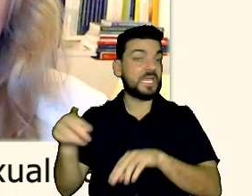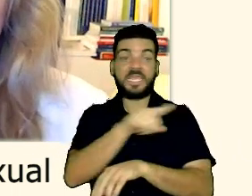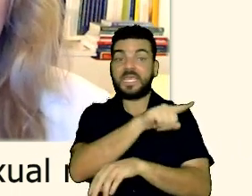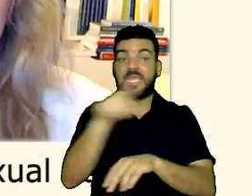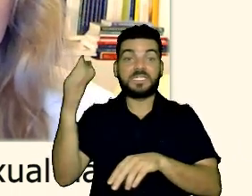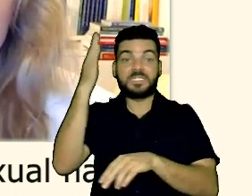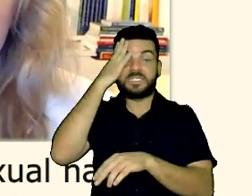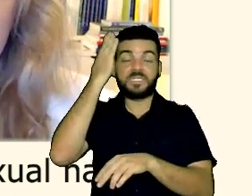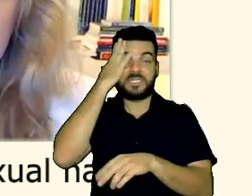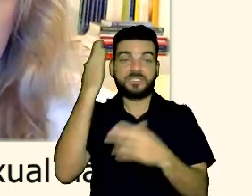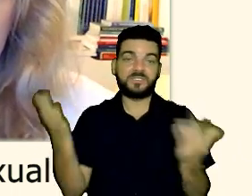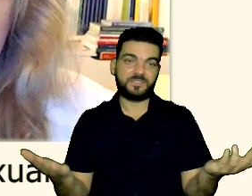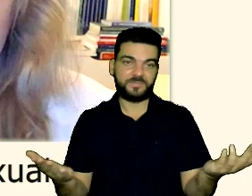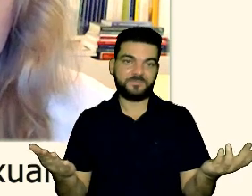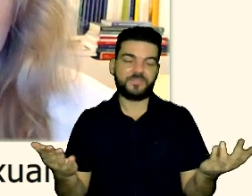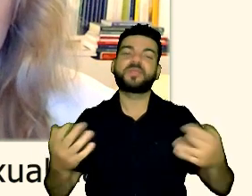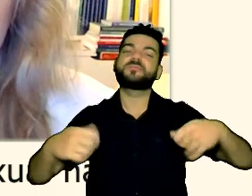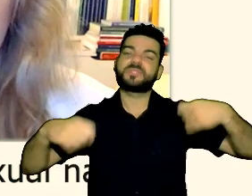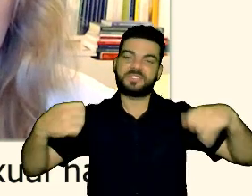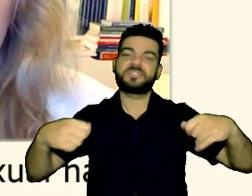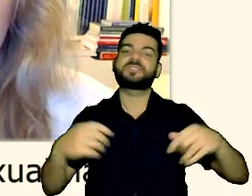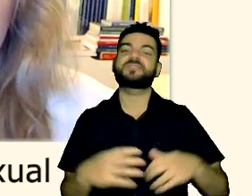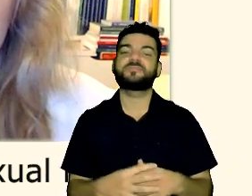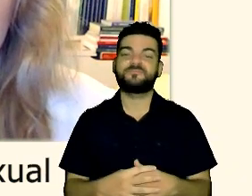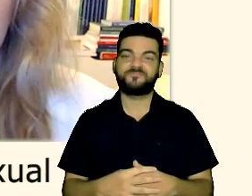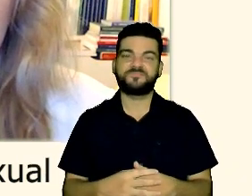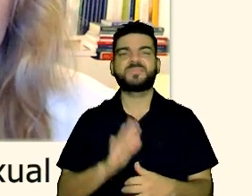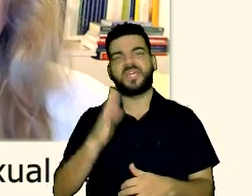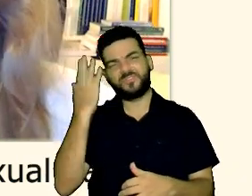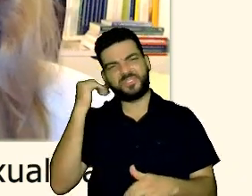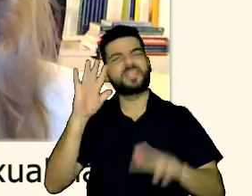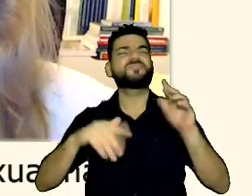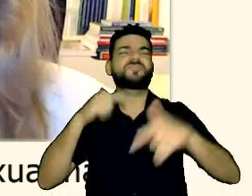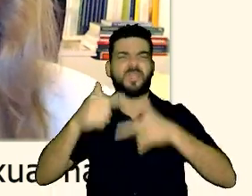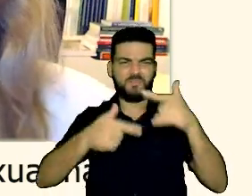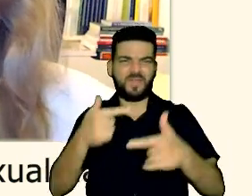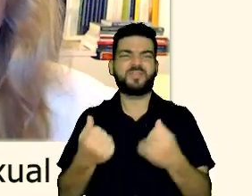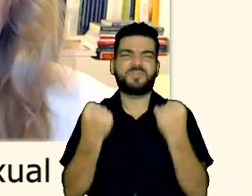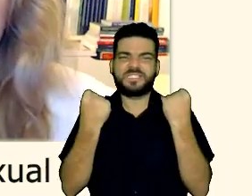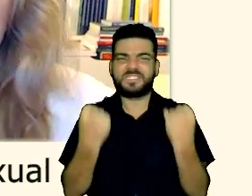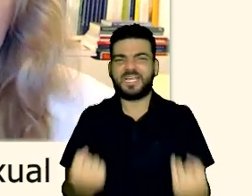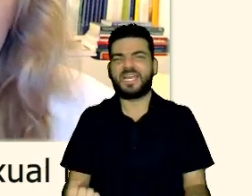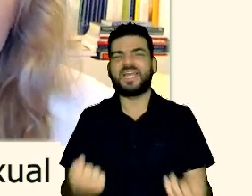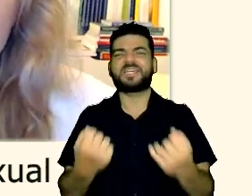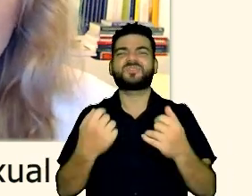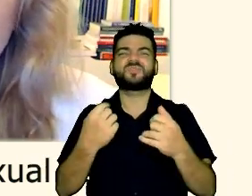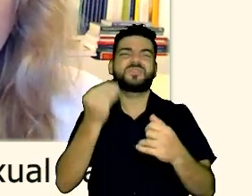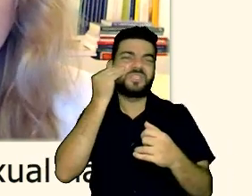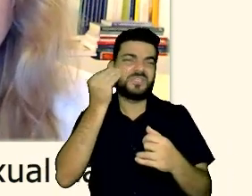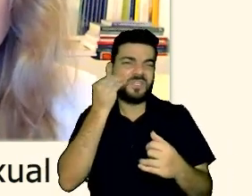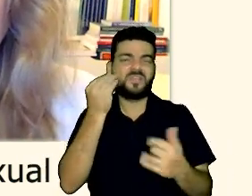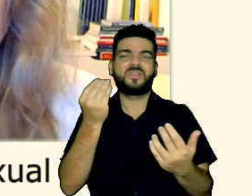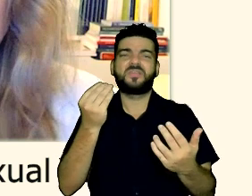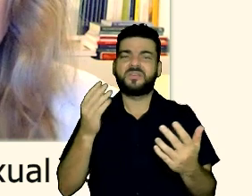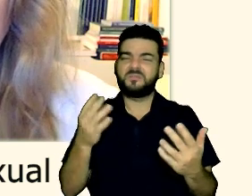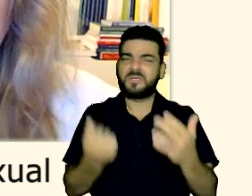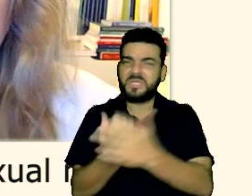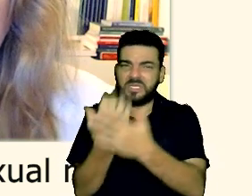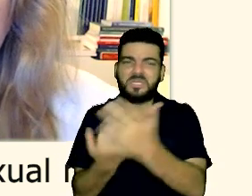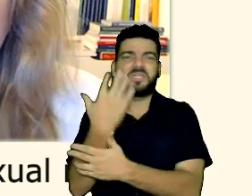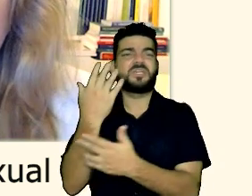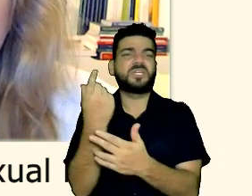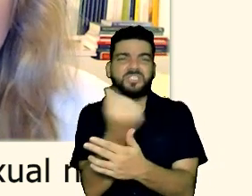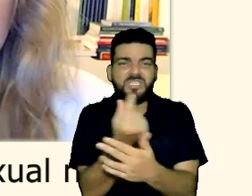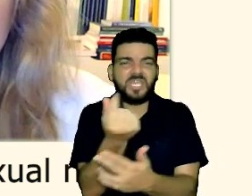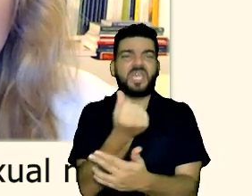programa de reciclagem e de treinamento que force as pessoas a essa reflexão, porque nem sempre isso é fácil